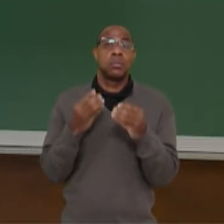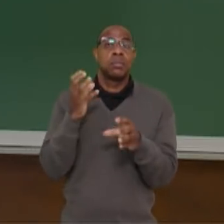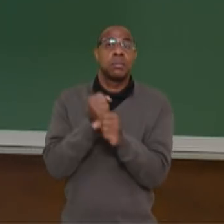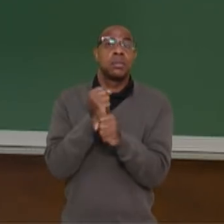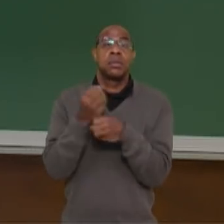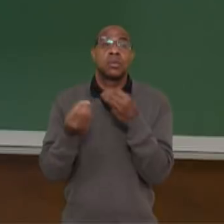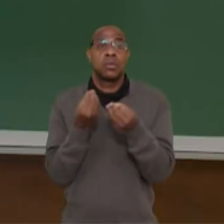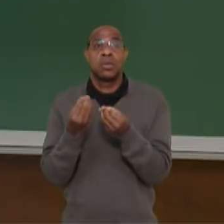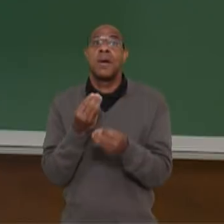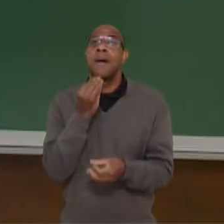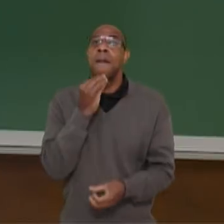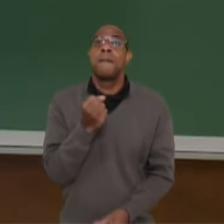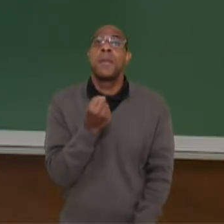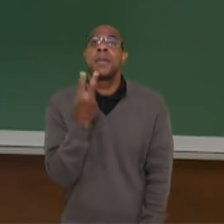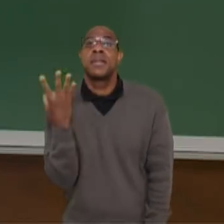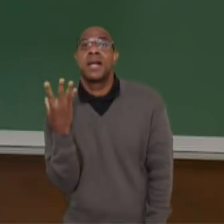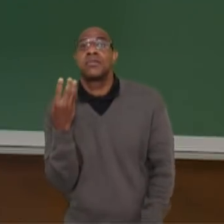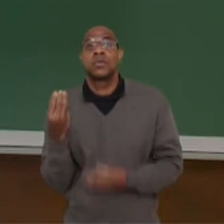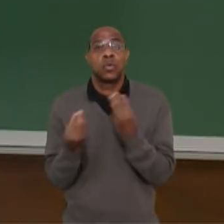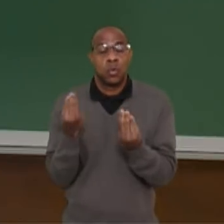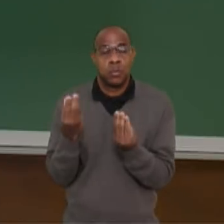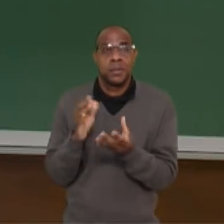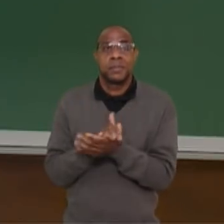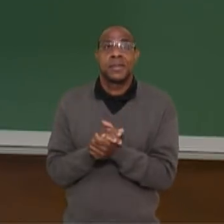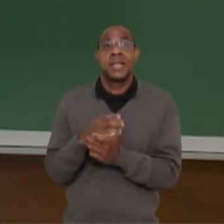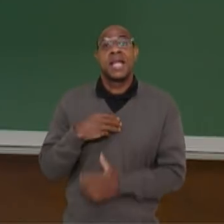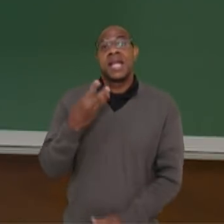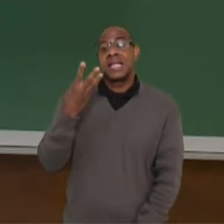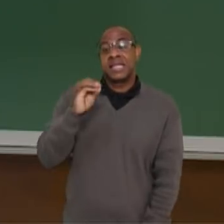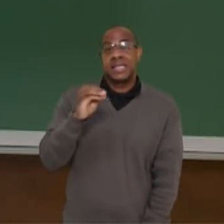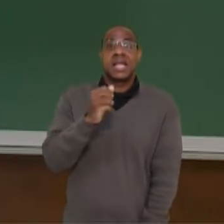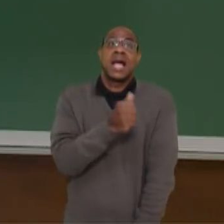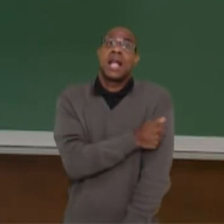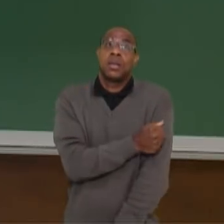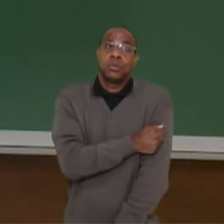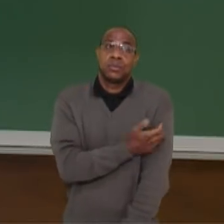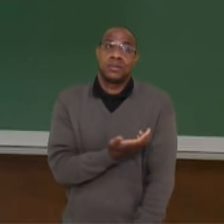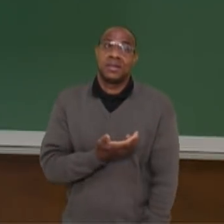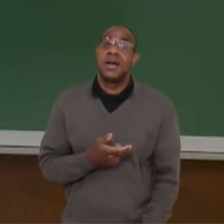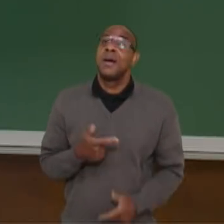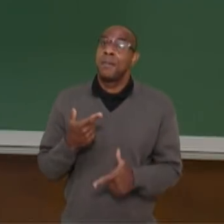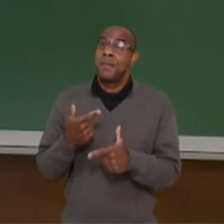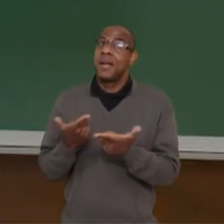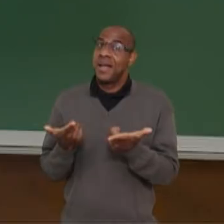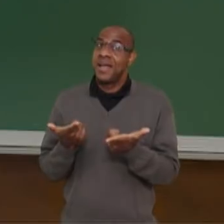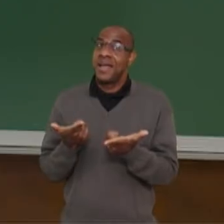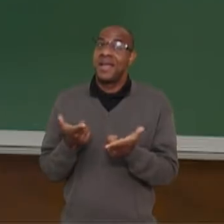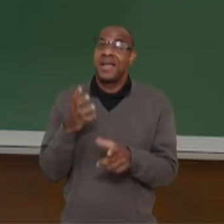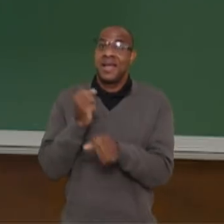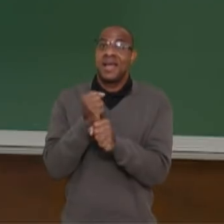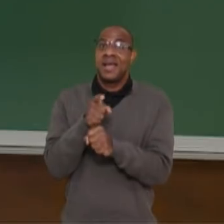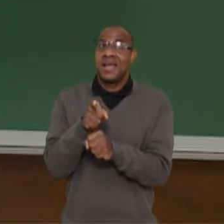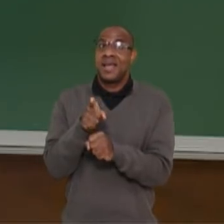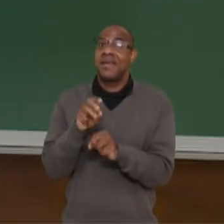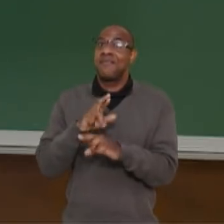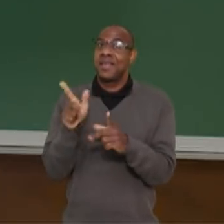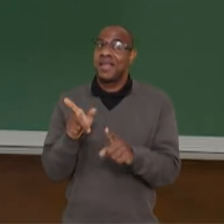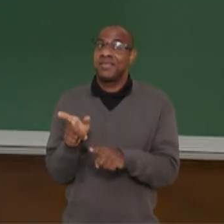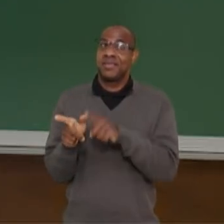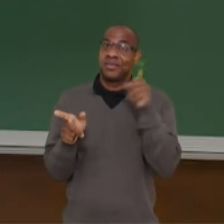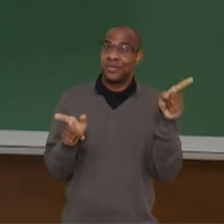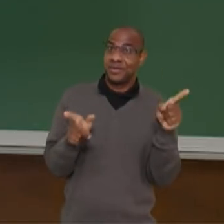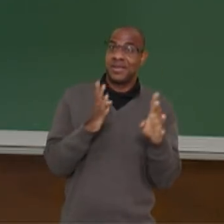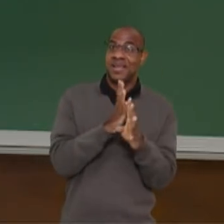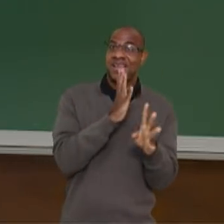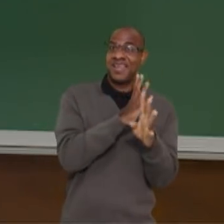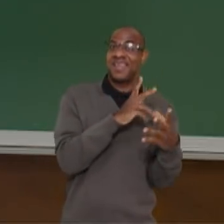quê? 30 alunos, tá? Repare que esse problema é diferente do outro. O outro problema eu estava contando possibilidades. Agora eu